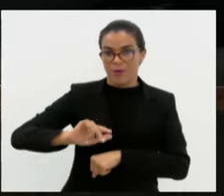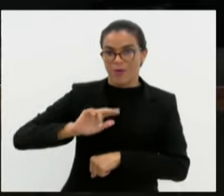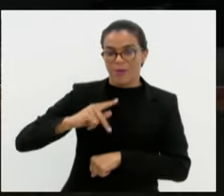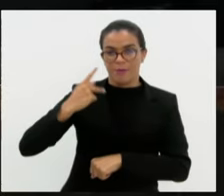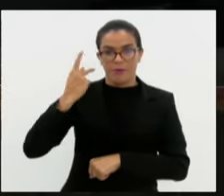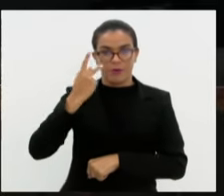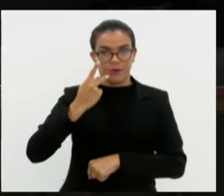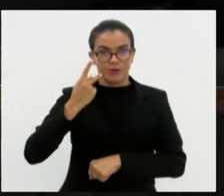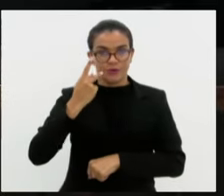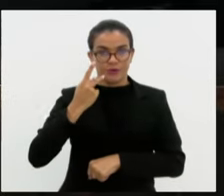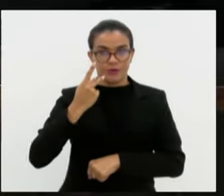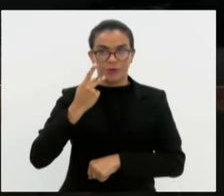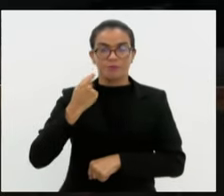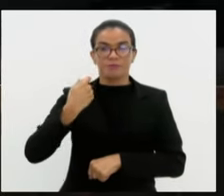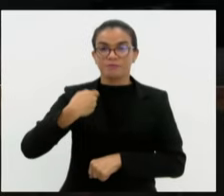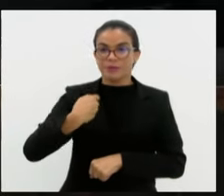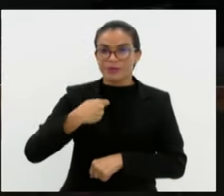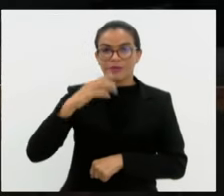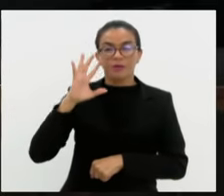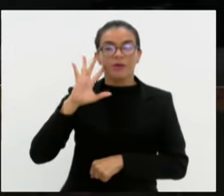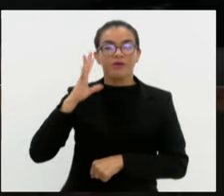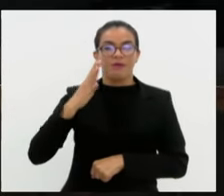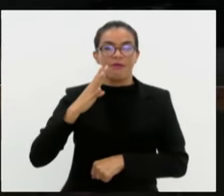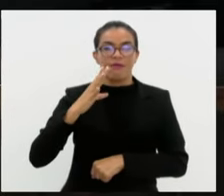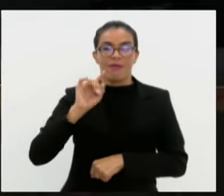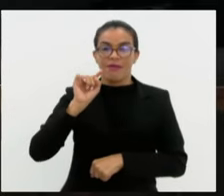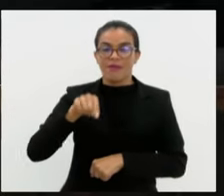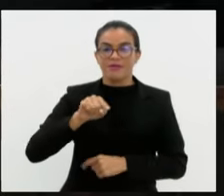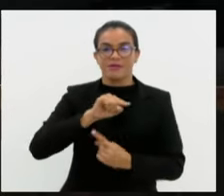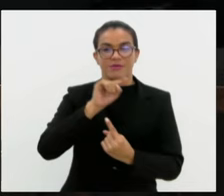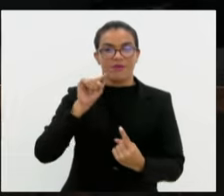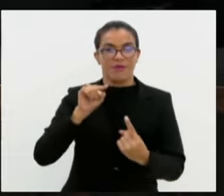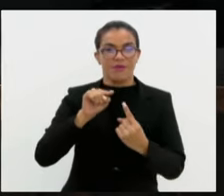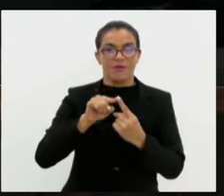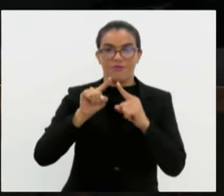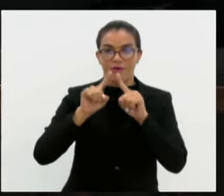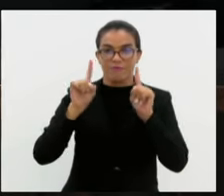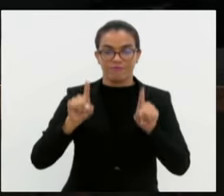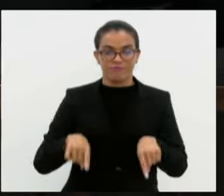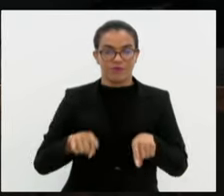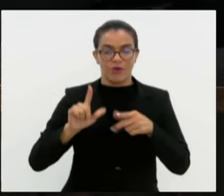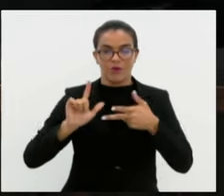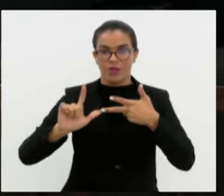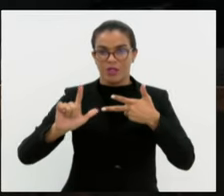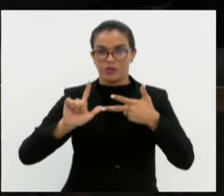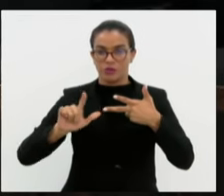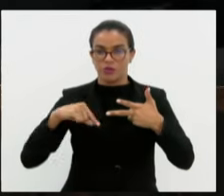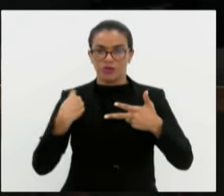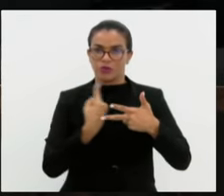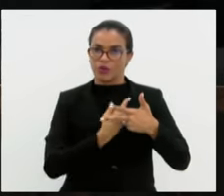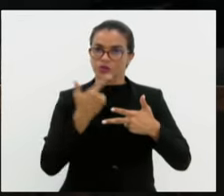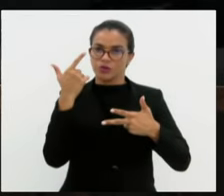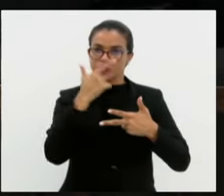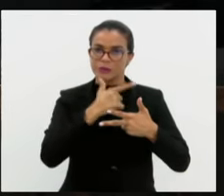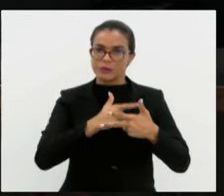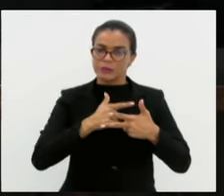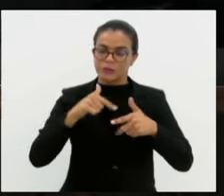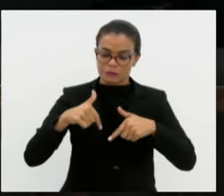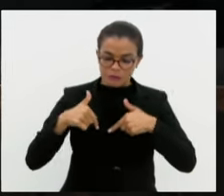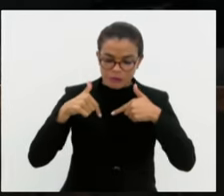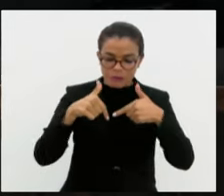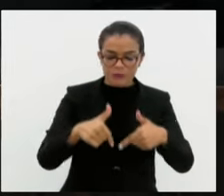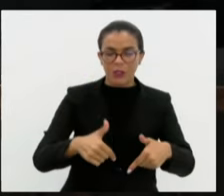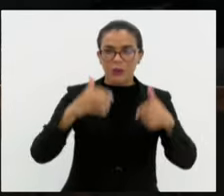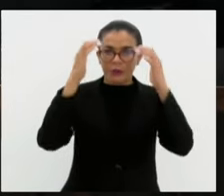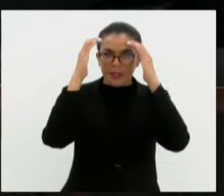gente precisa deliberar, essa é a função do Poder Legislativo e fizemos isso com todo respeito,